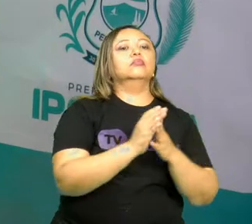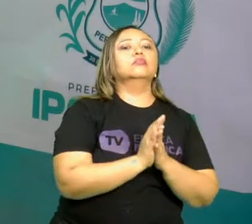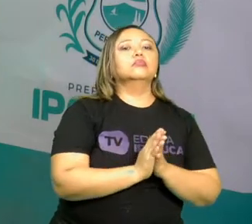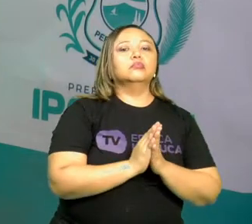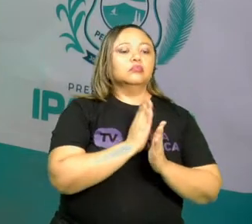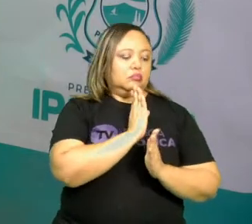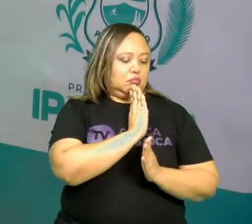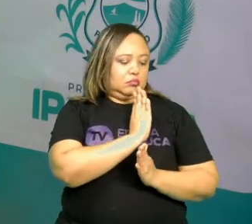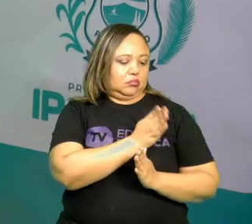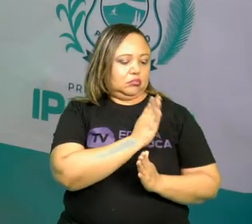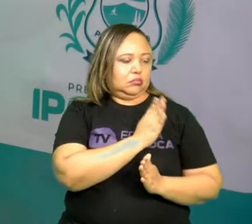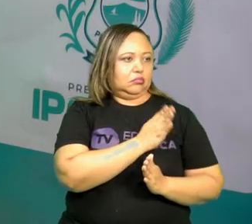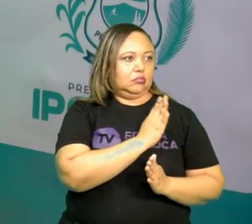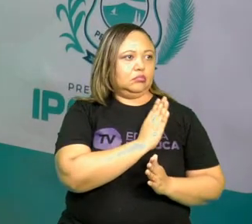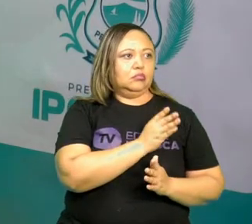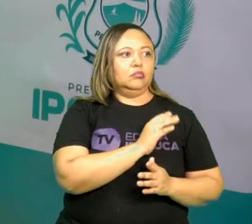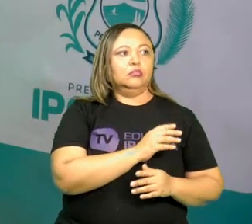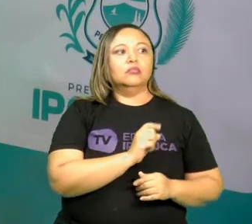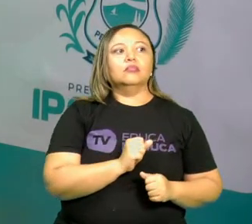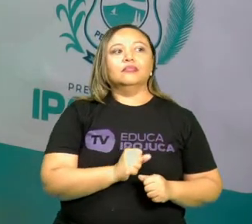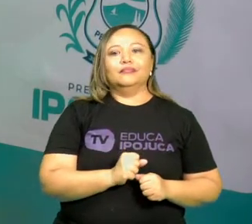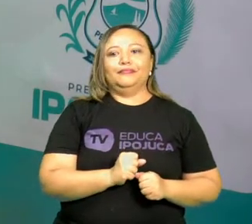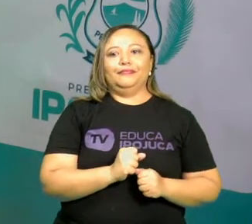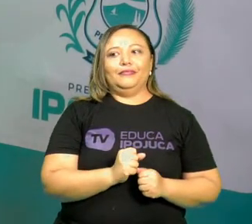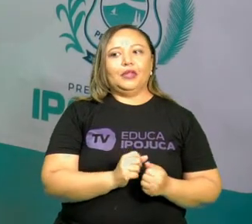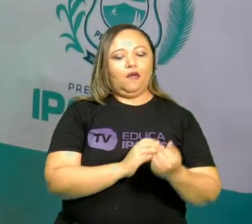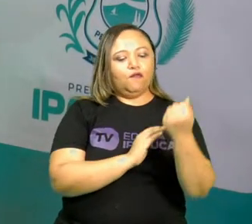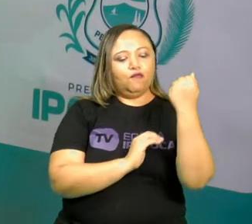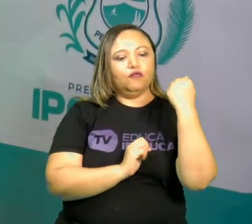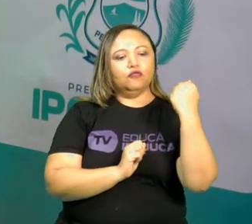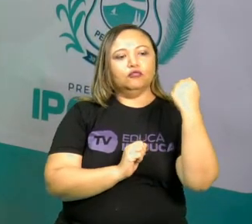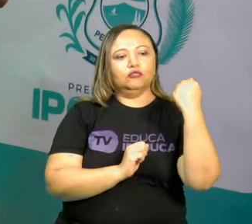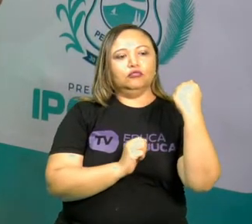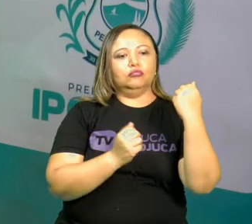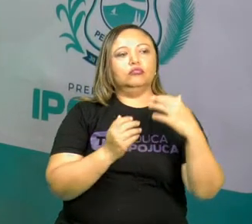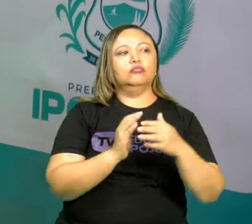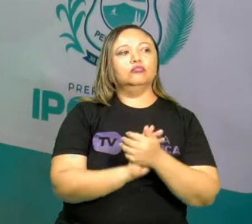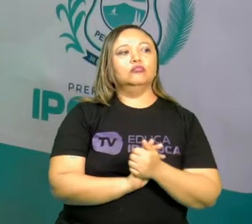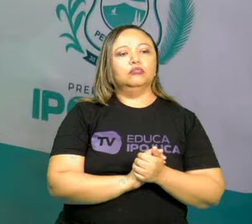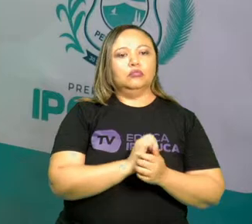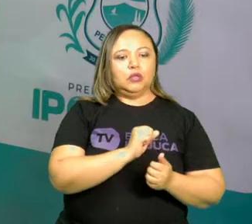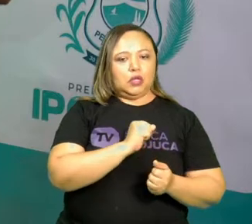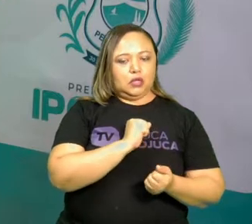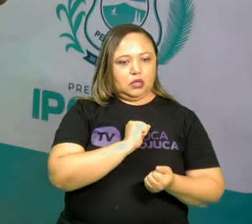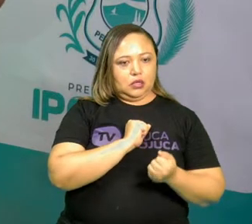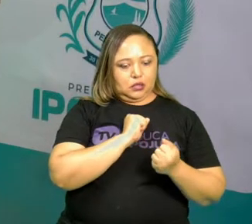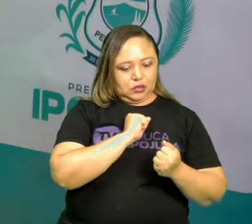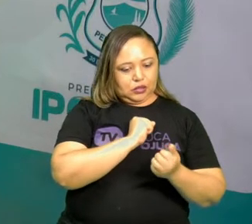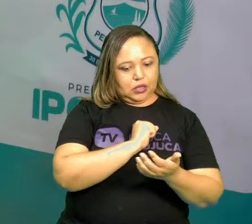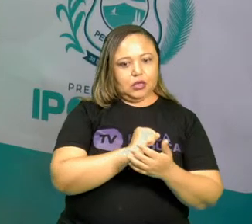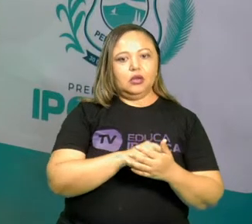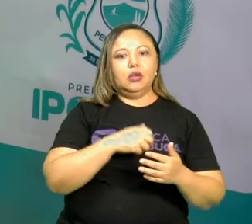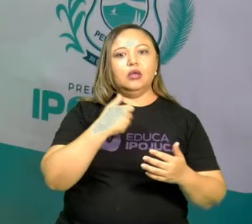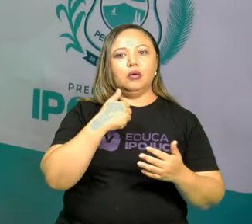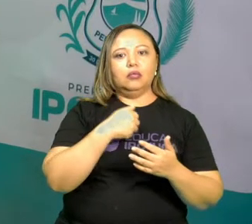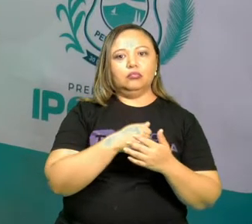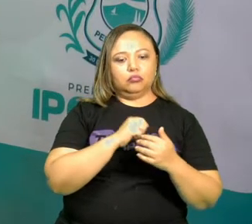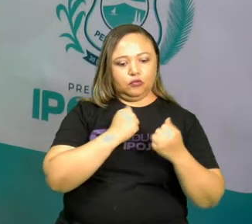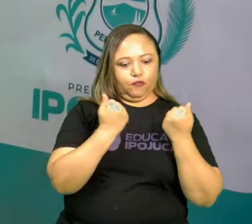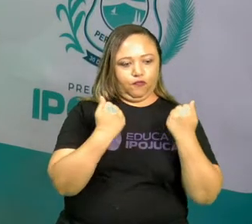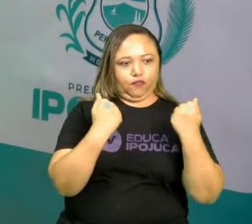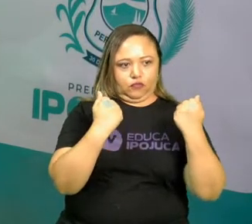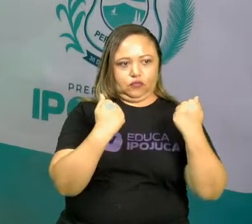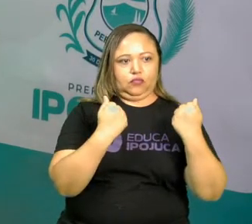já o coração é um músculo potente. Por que o músculo potente? Porque ele é que bobeia, ele é que dá força a gente,